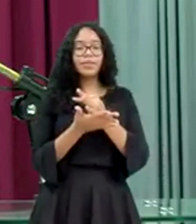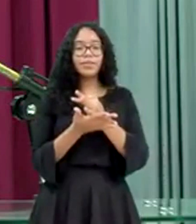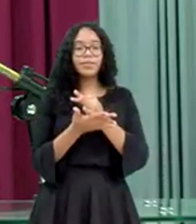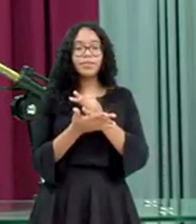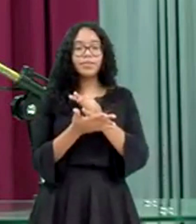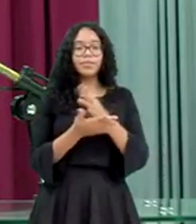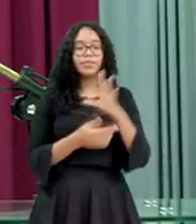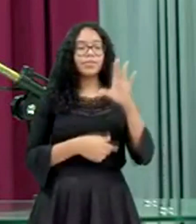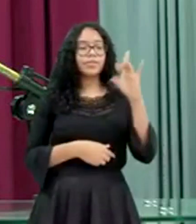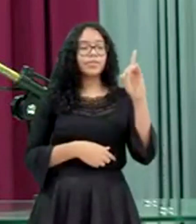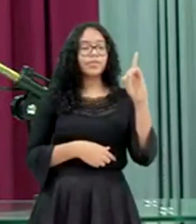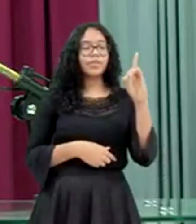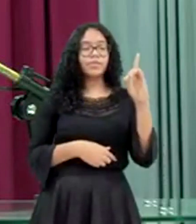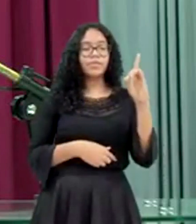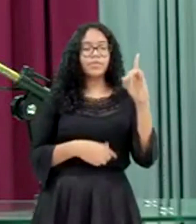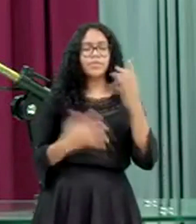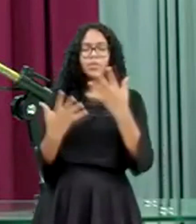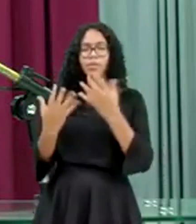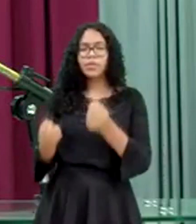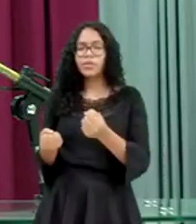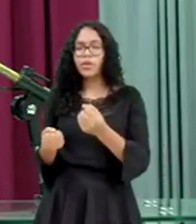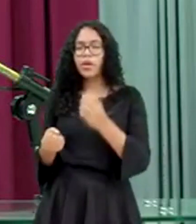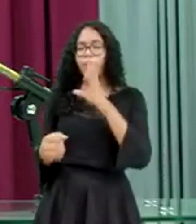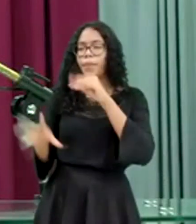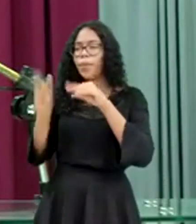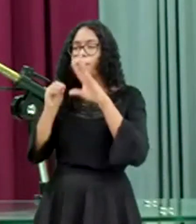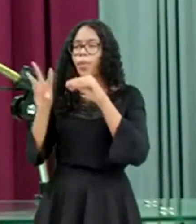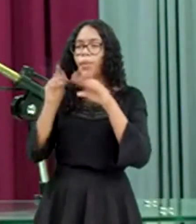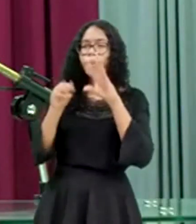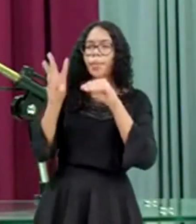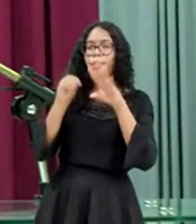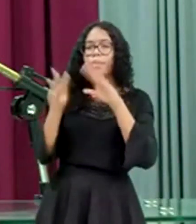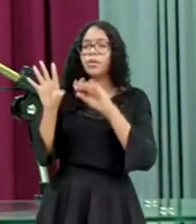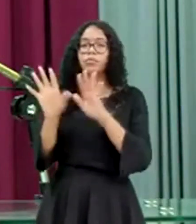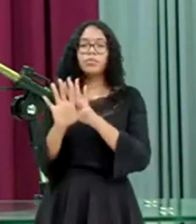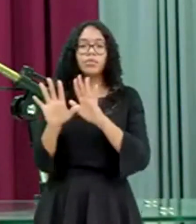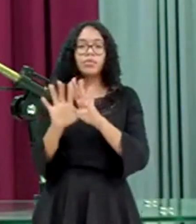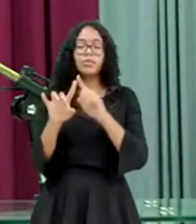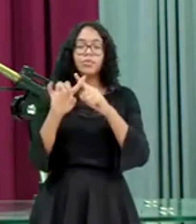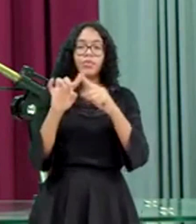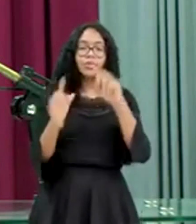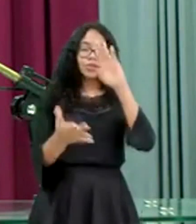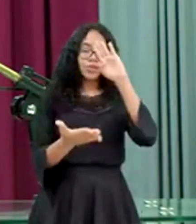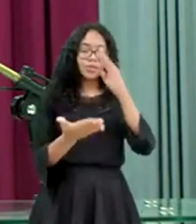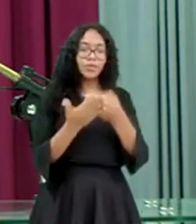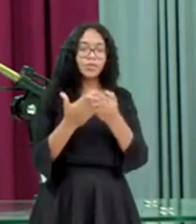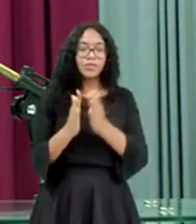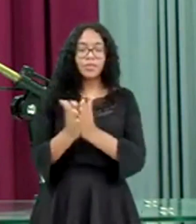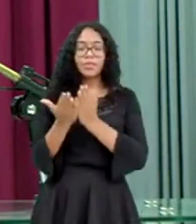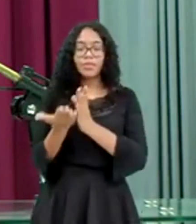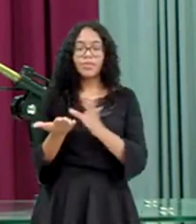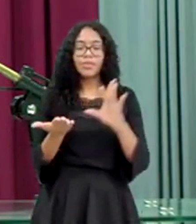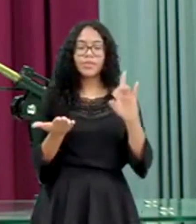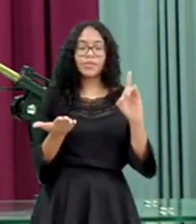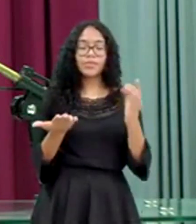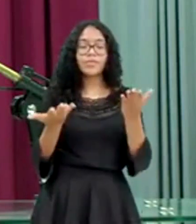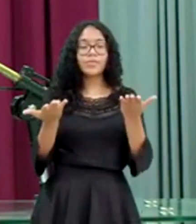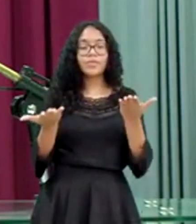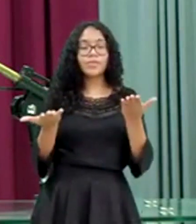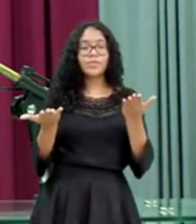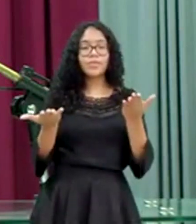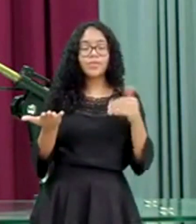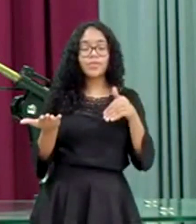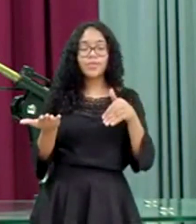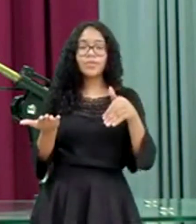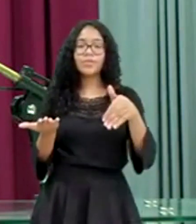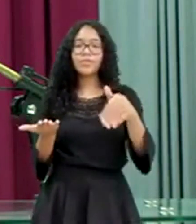muito falar, Deus ouve a fé, a confiança na palavra. Vamos continuar crendo na